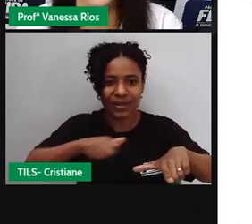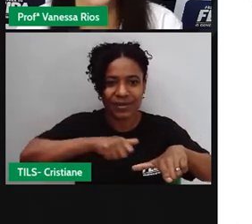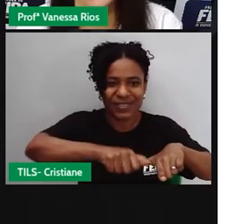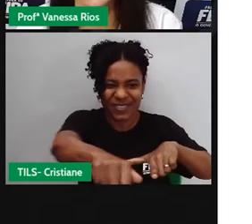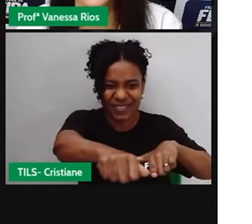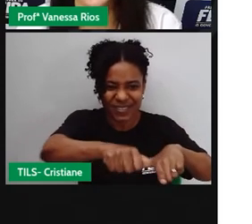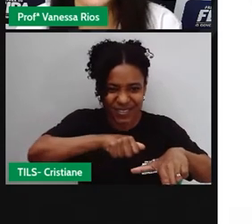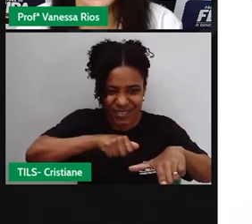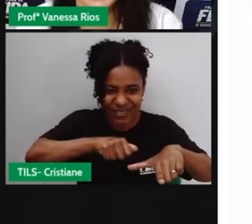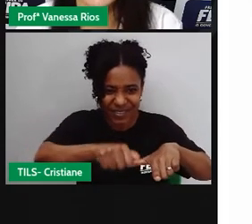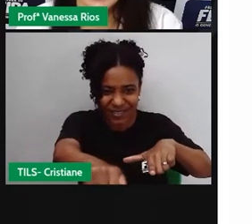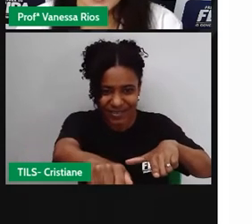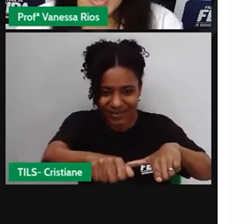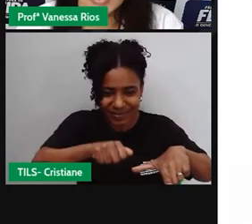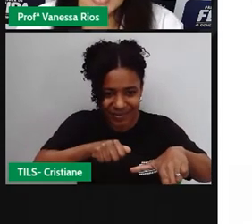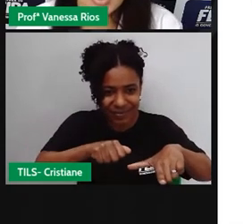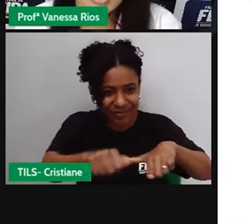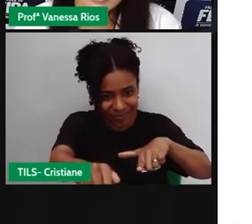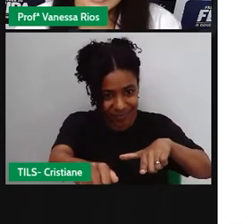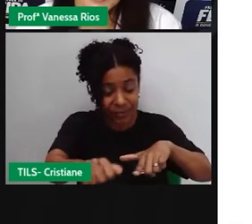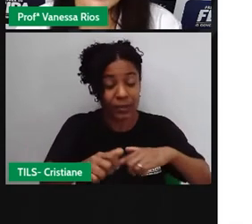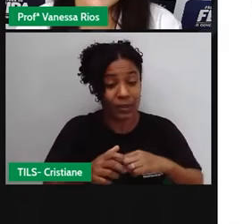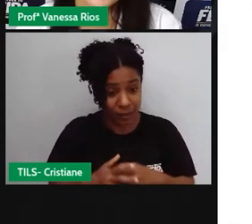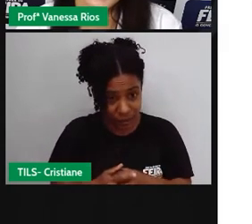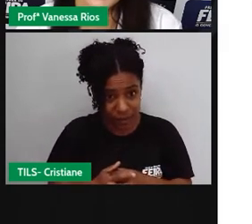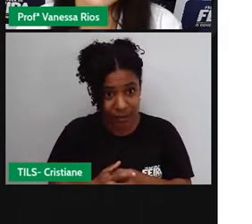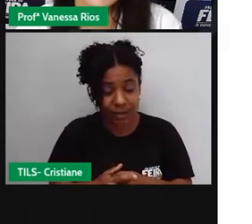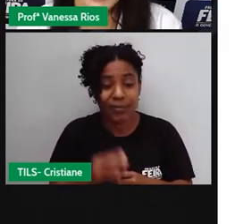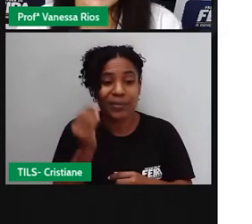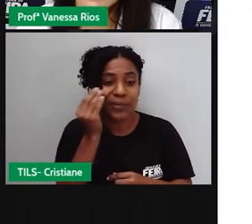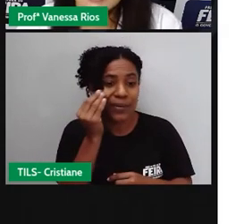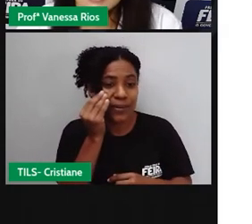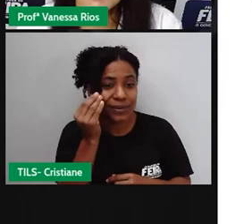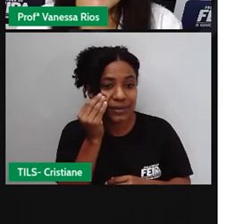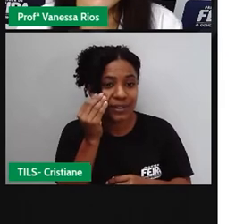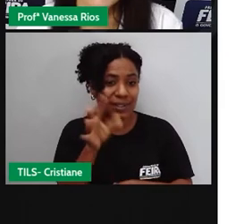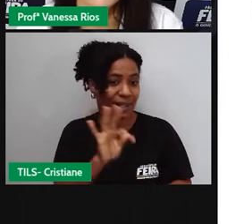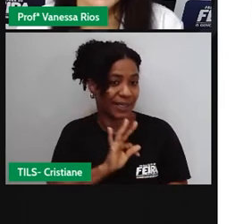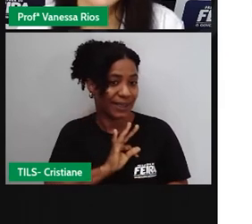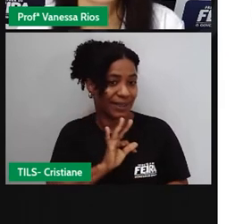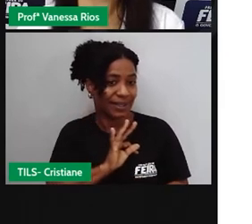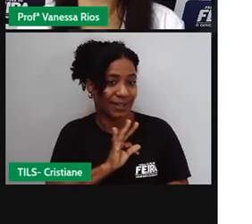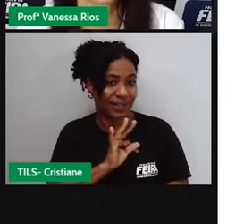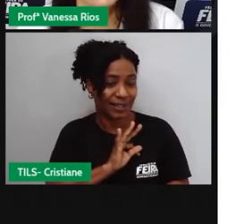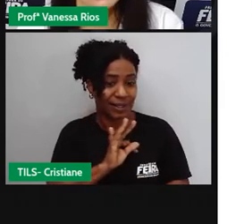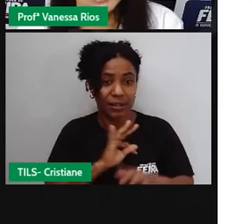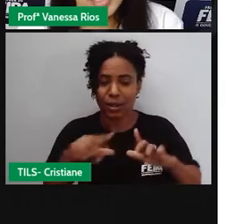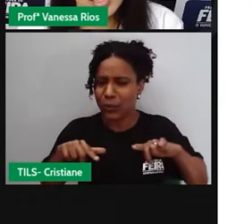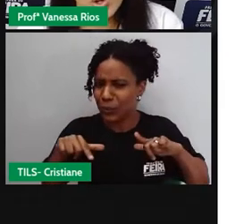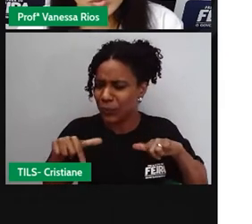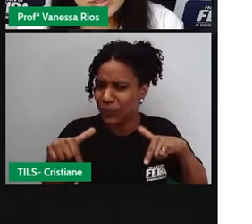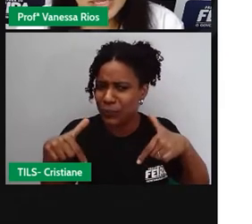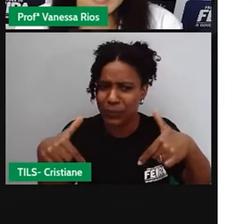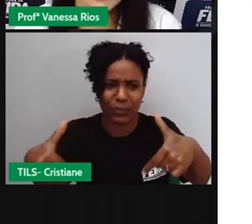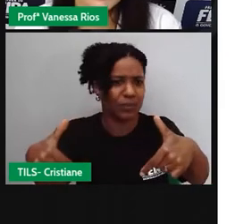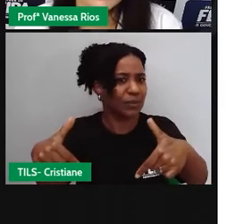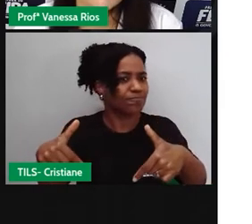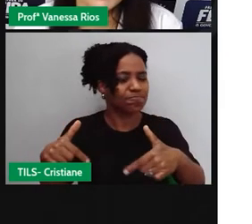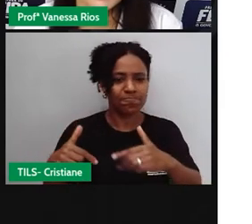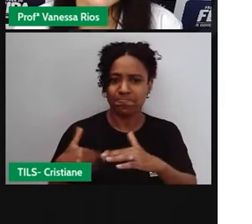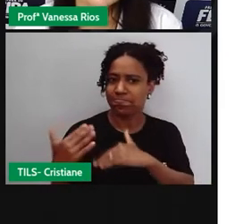outro suporte adequado. Então, existem aí técnicas que foram avançando, né, com o